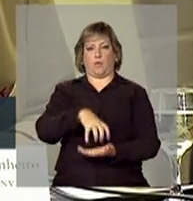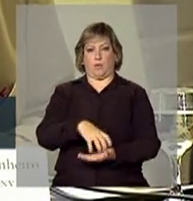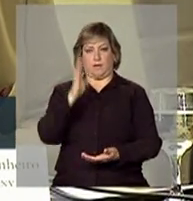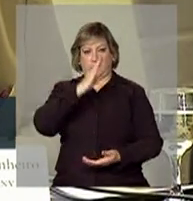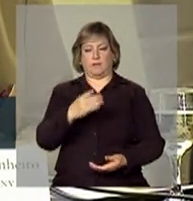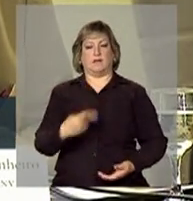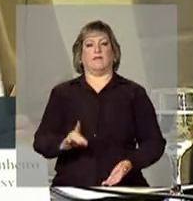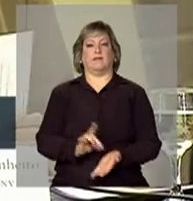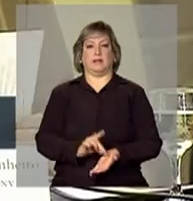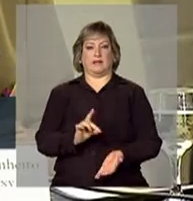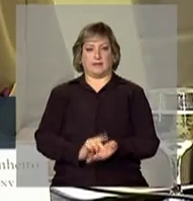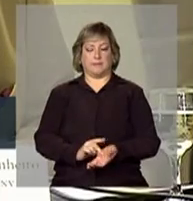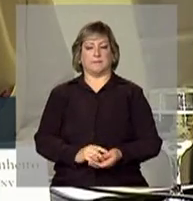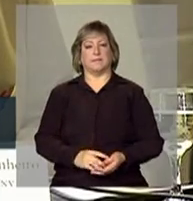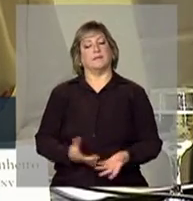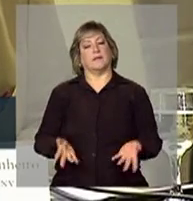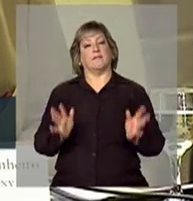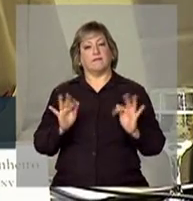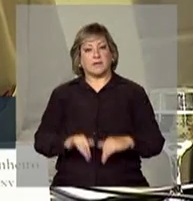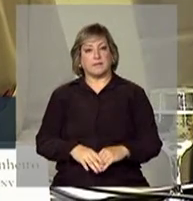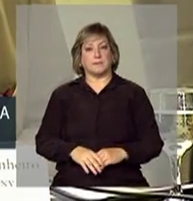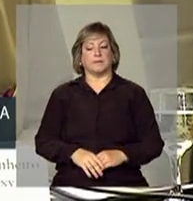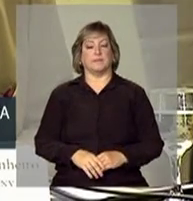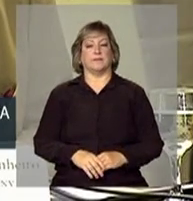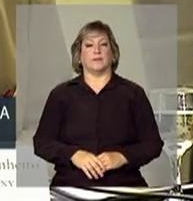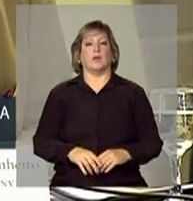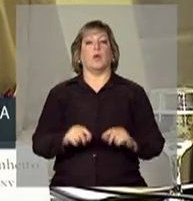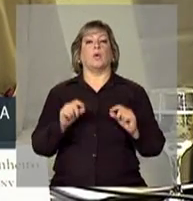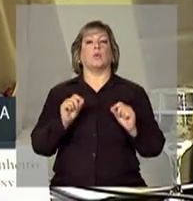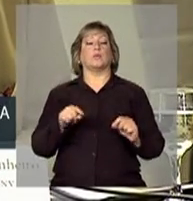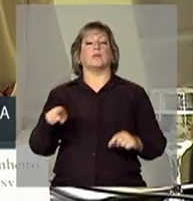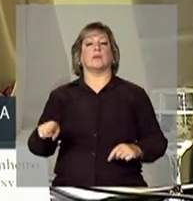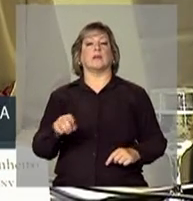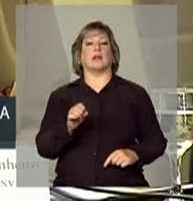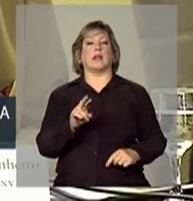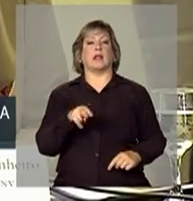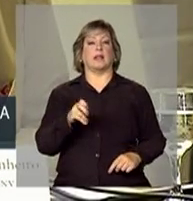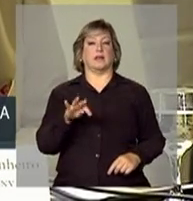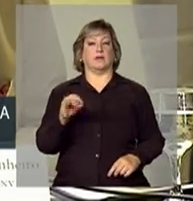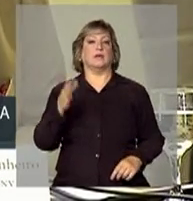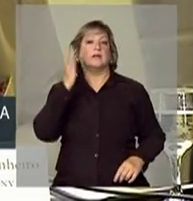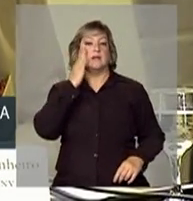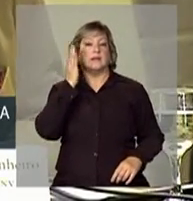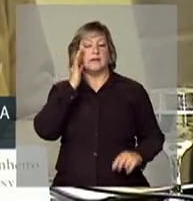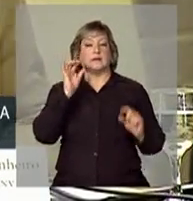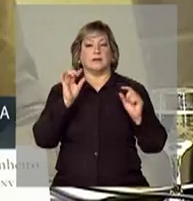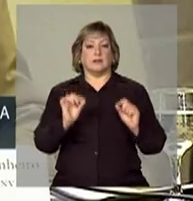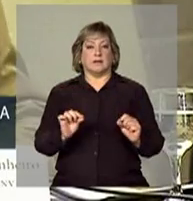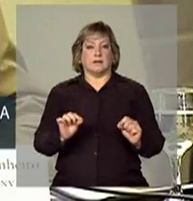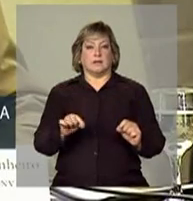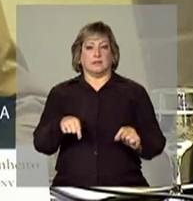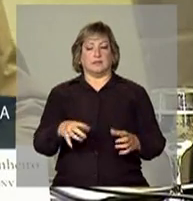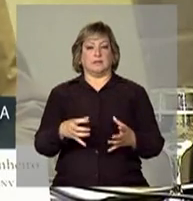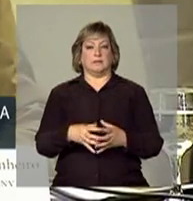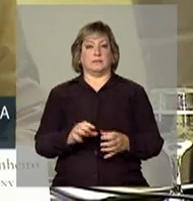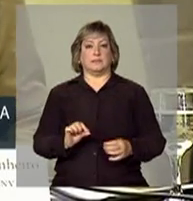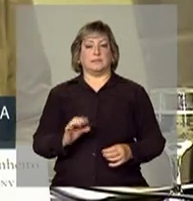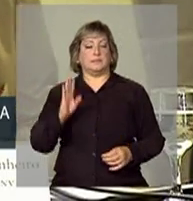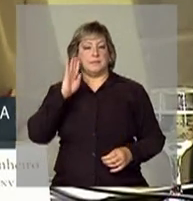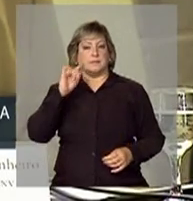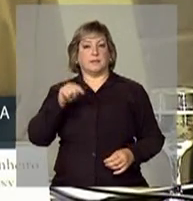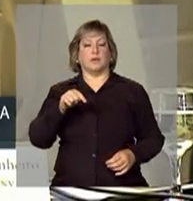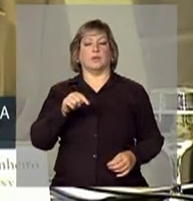Nacional da Verdade. Finalmente, o que o Ernesto Sábato dizia no prólogo do Nunca Mais Argentino se